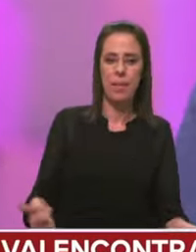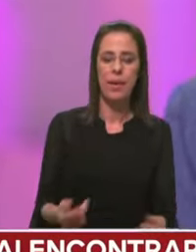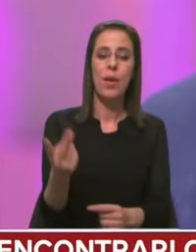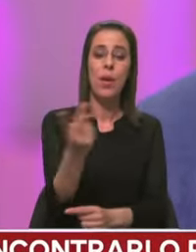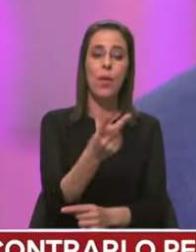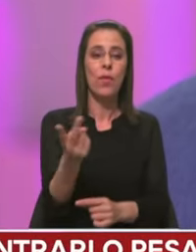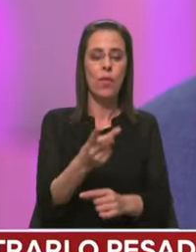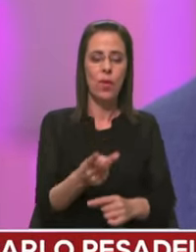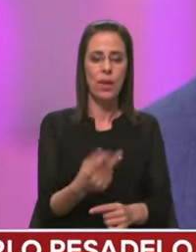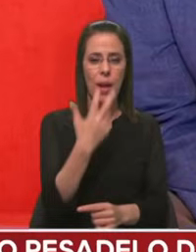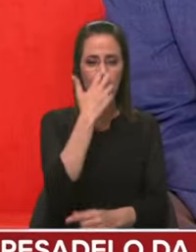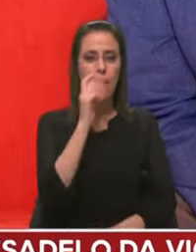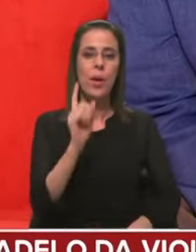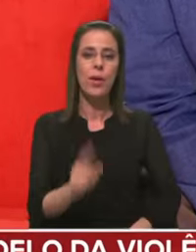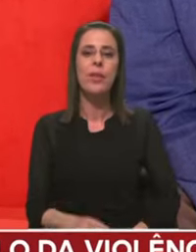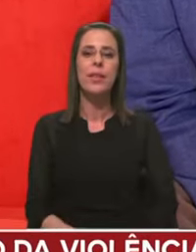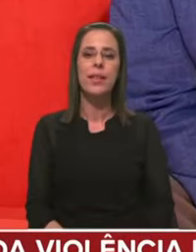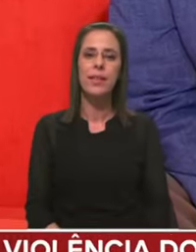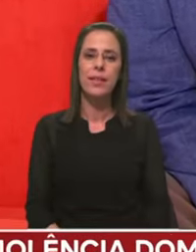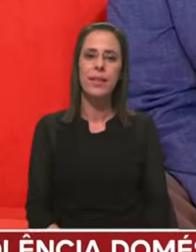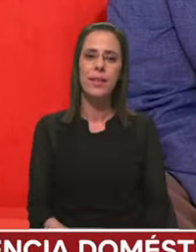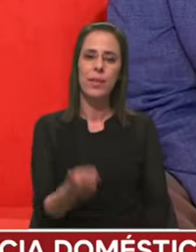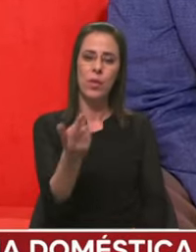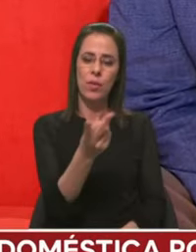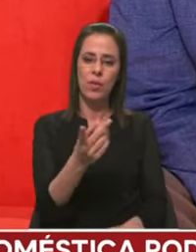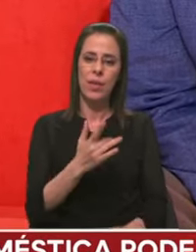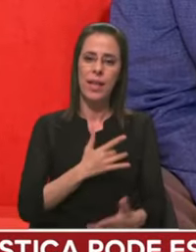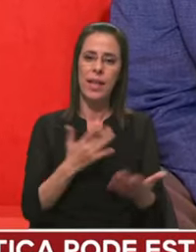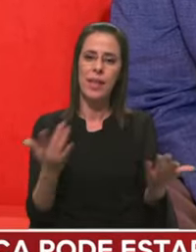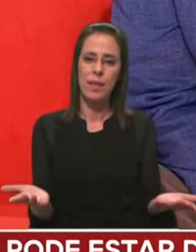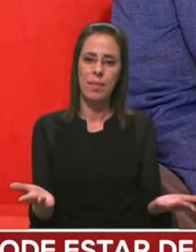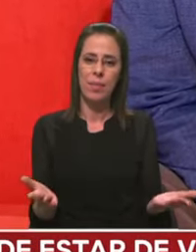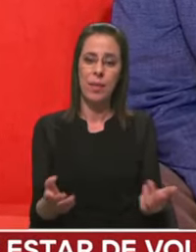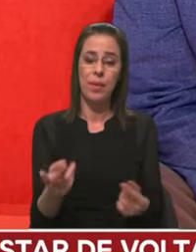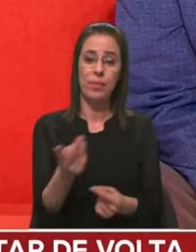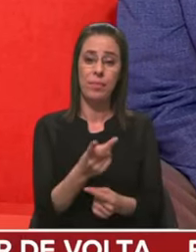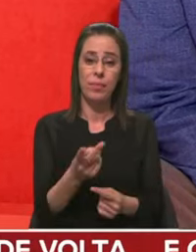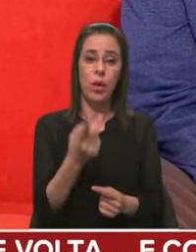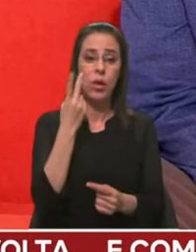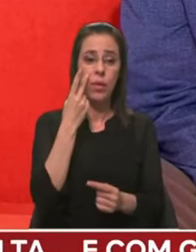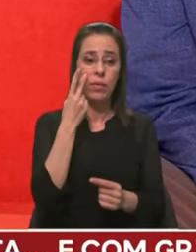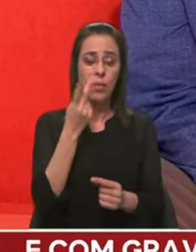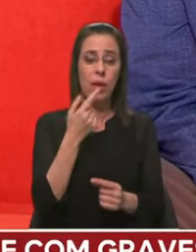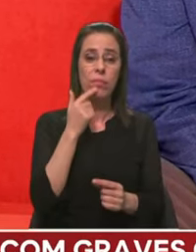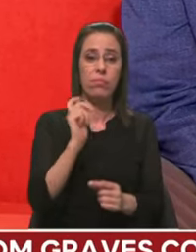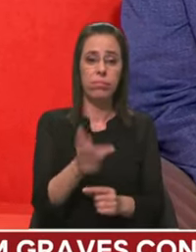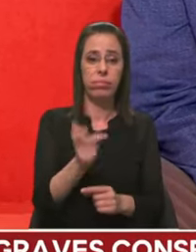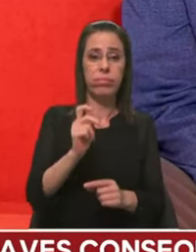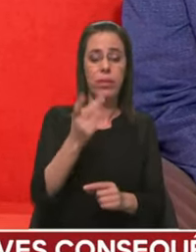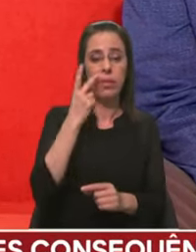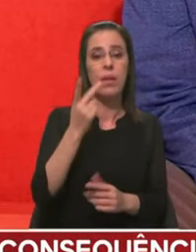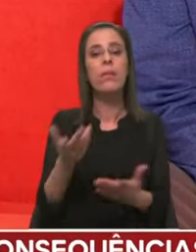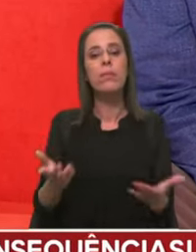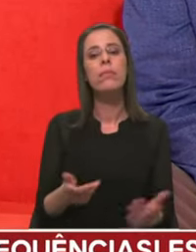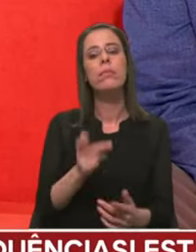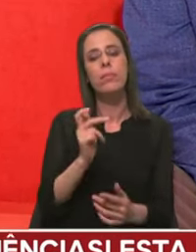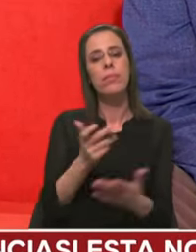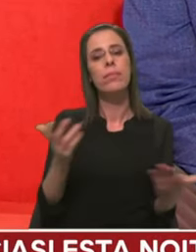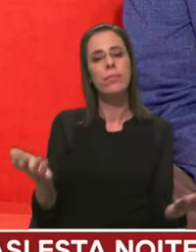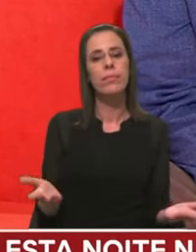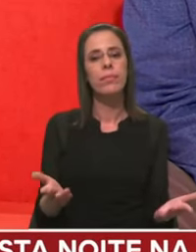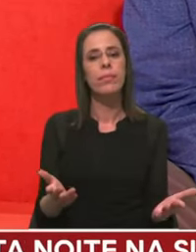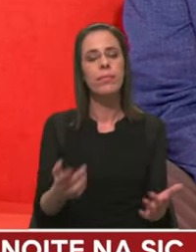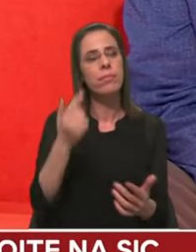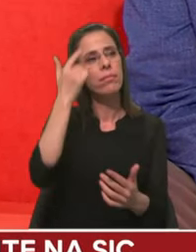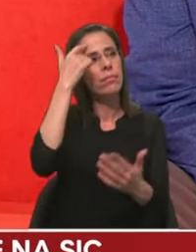ora vocês têm uma há uma curiosidade no vosso caso de amor é que vocês já viviam há muito tempo não é Ou pelo menos algum